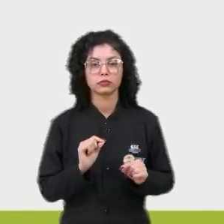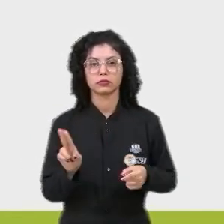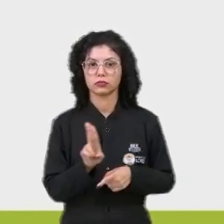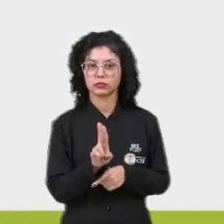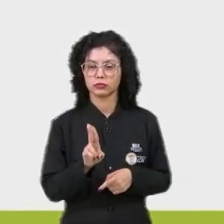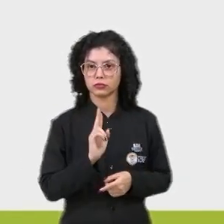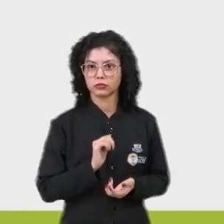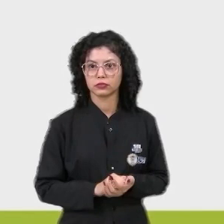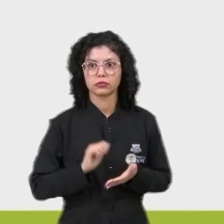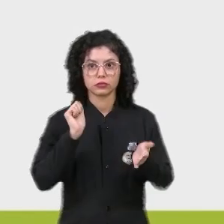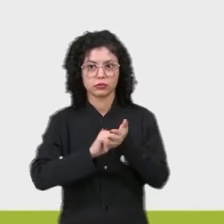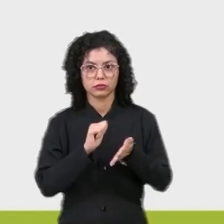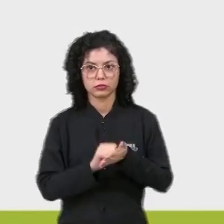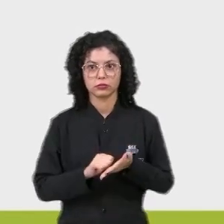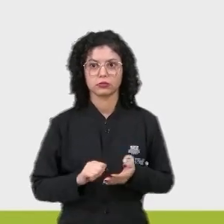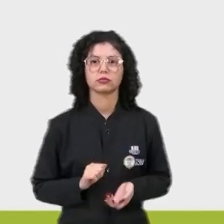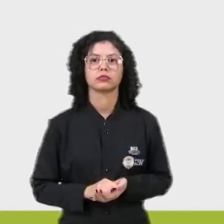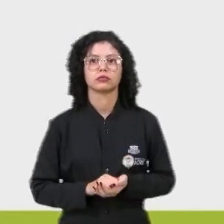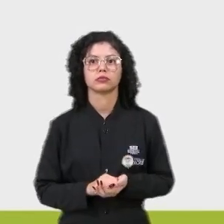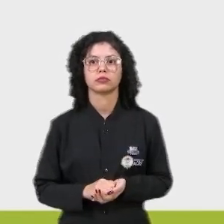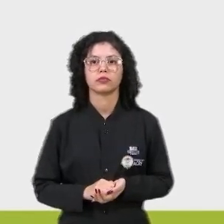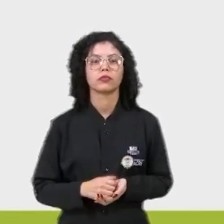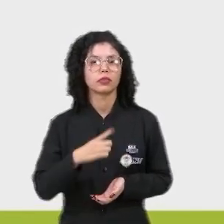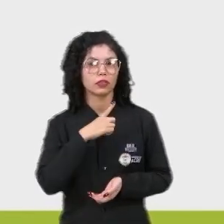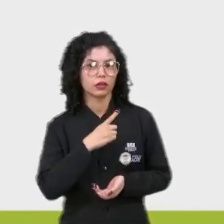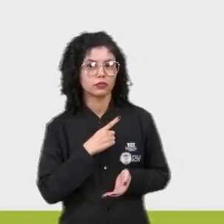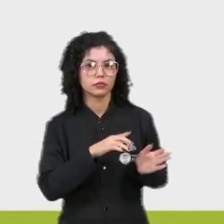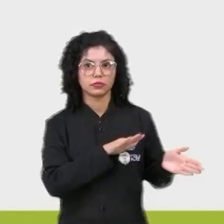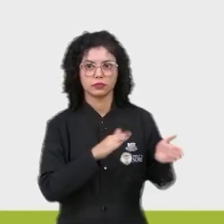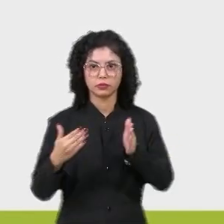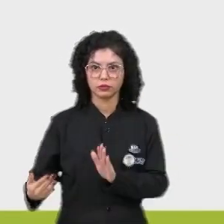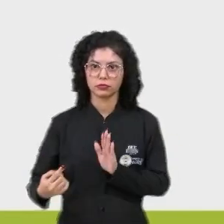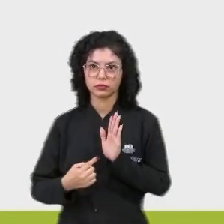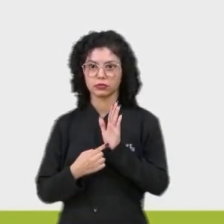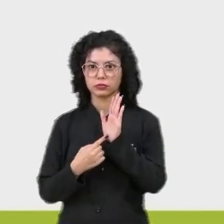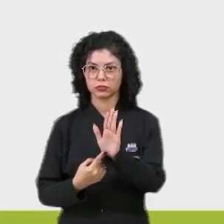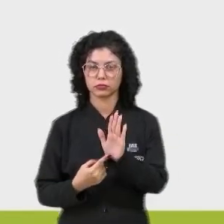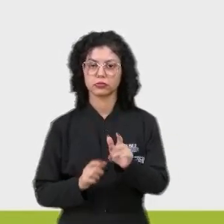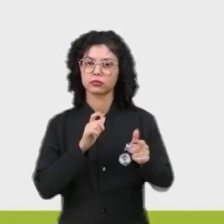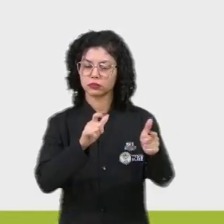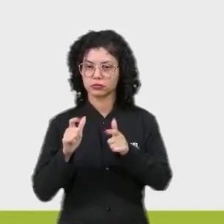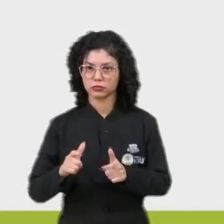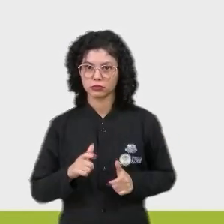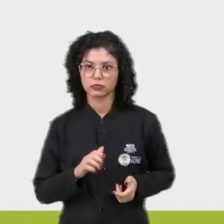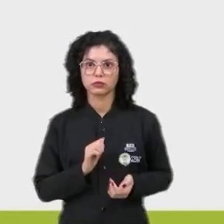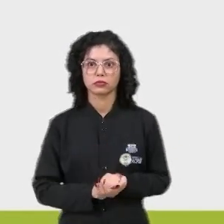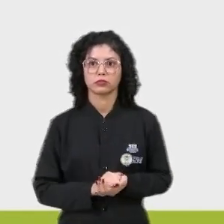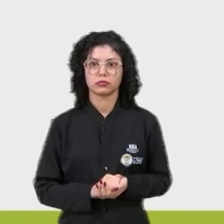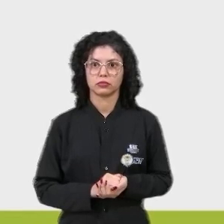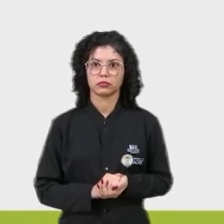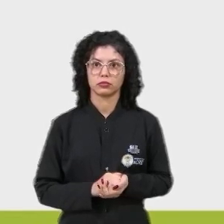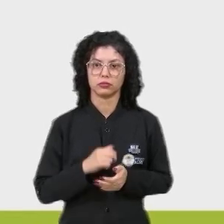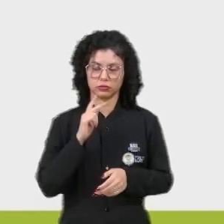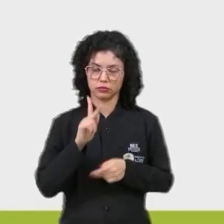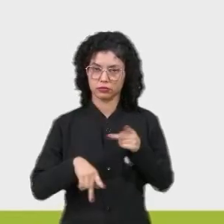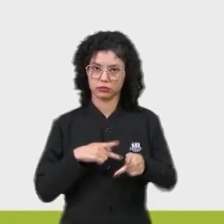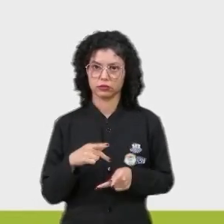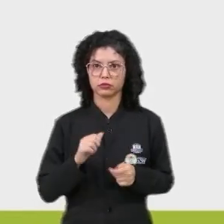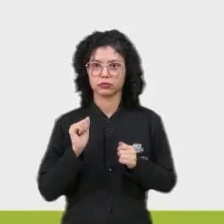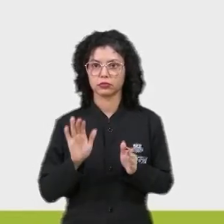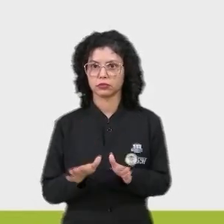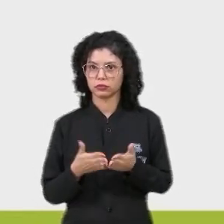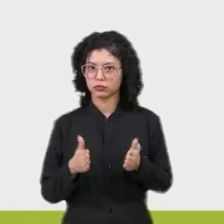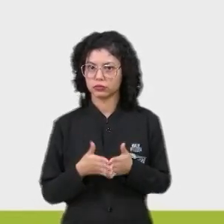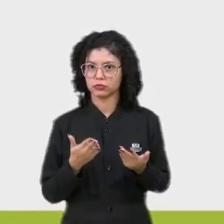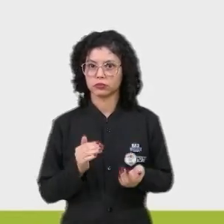nome, descrito igual, para opor a partir do advérbio de lugar o espaço da população